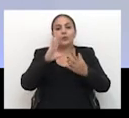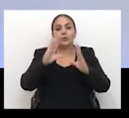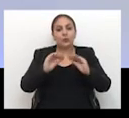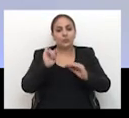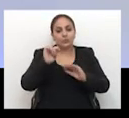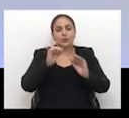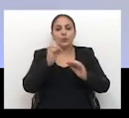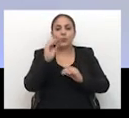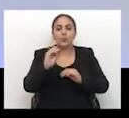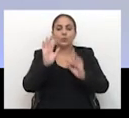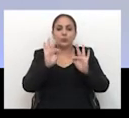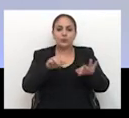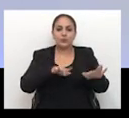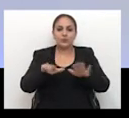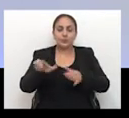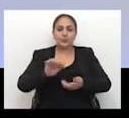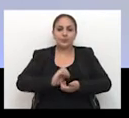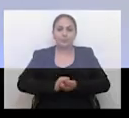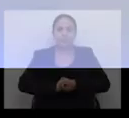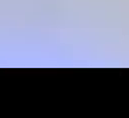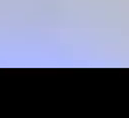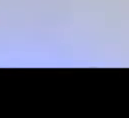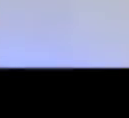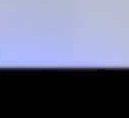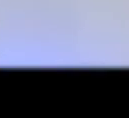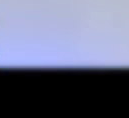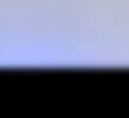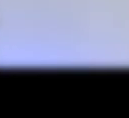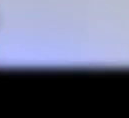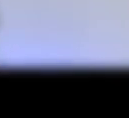boa noite pra você e um ótimo fim de semana